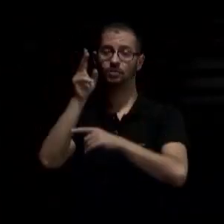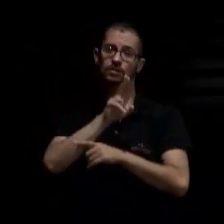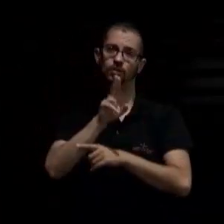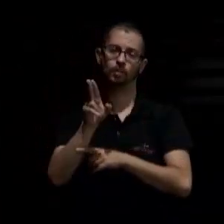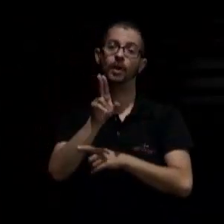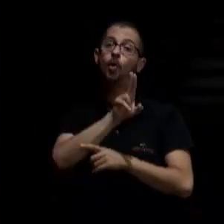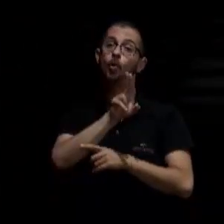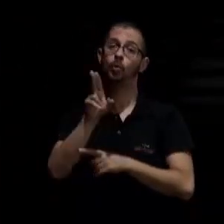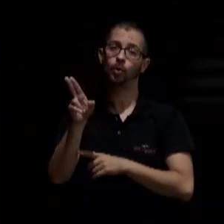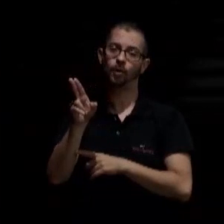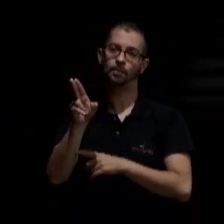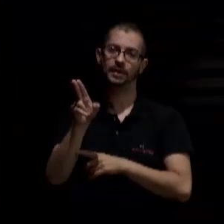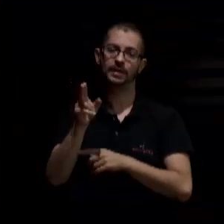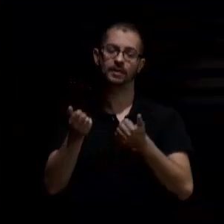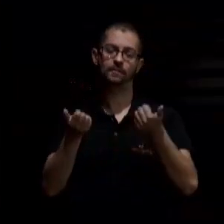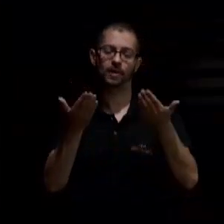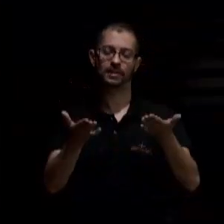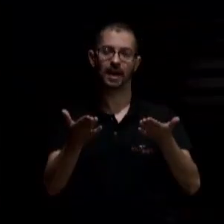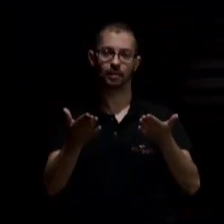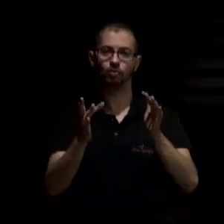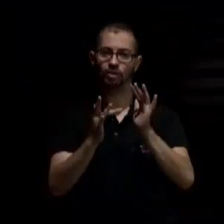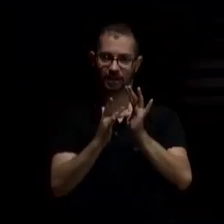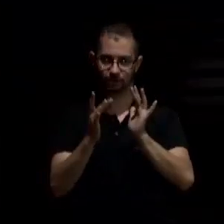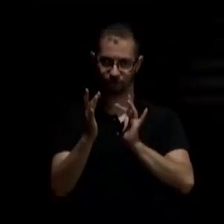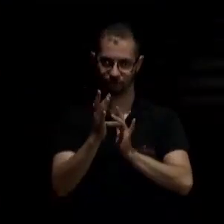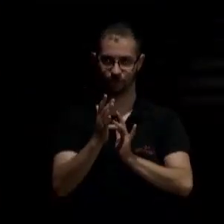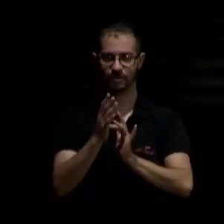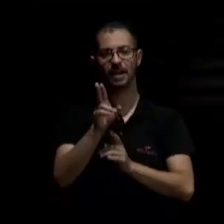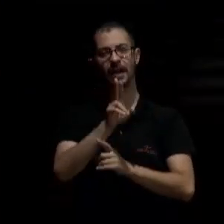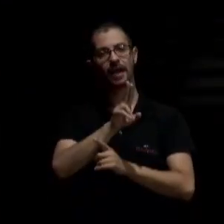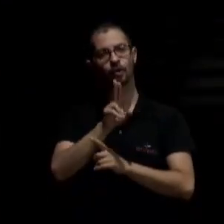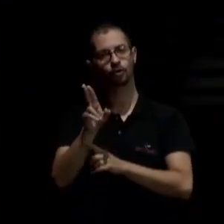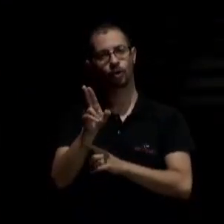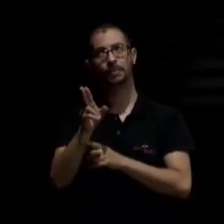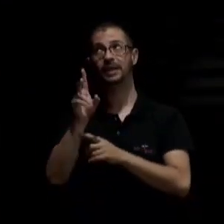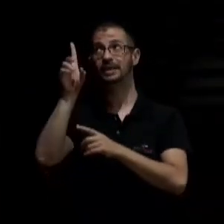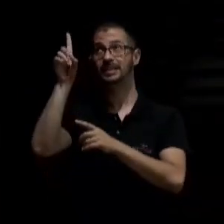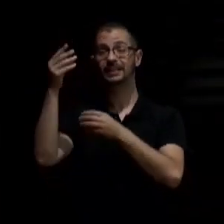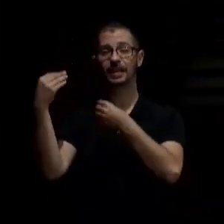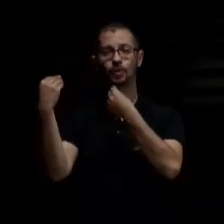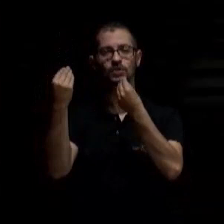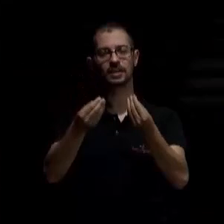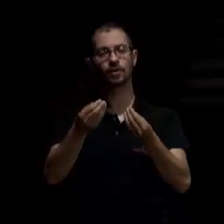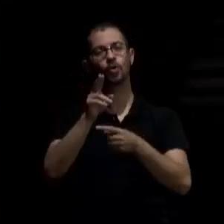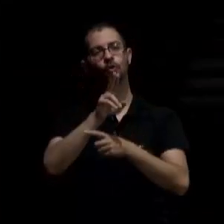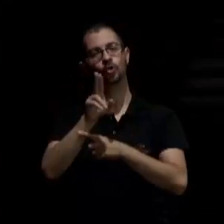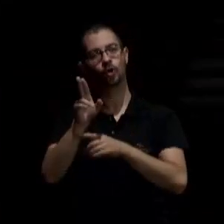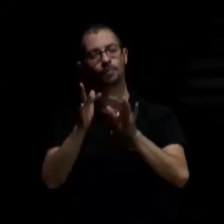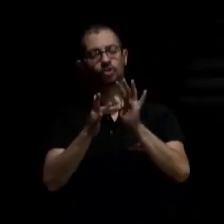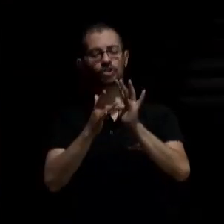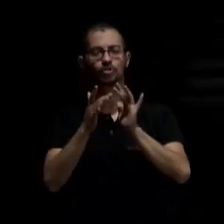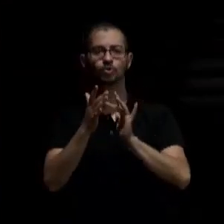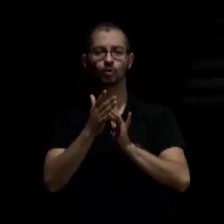o nome que foi dado a ele, o nome de Jesus é um nome dado pelo Pai, tanto o nome de Jesus